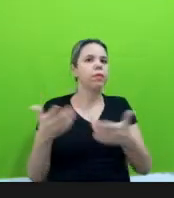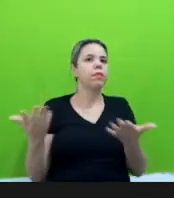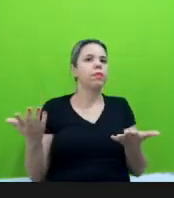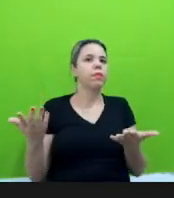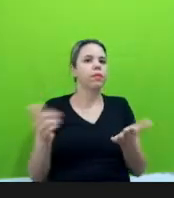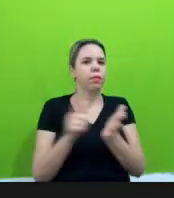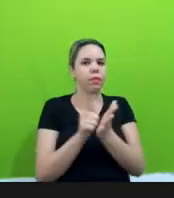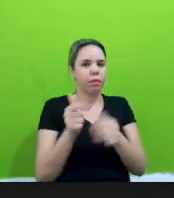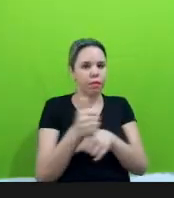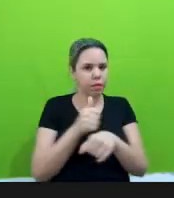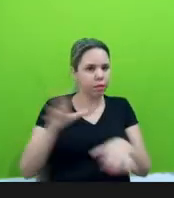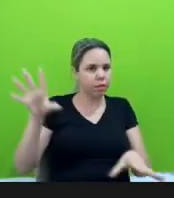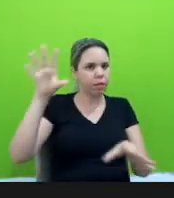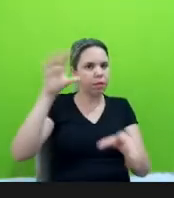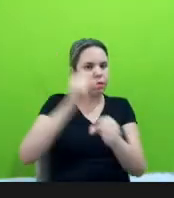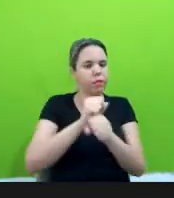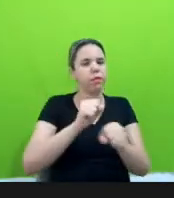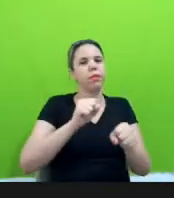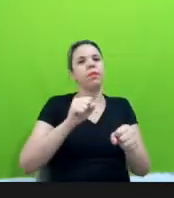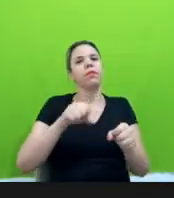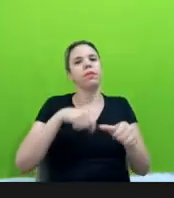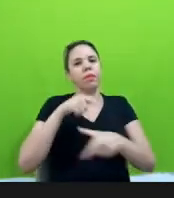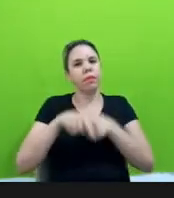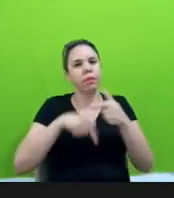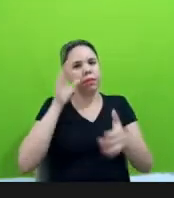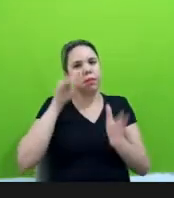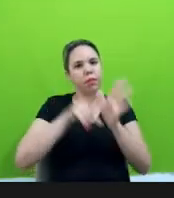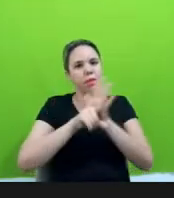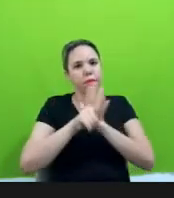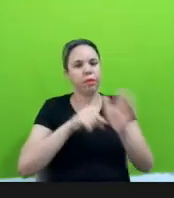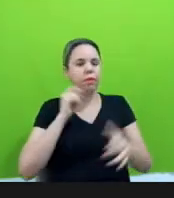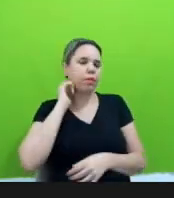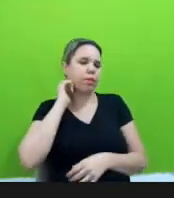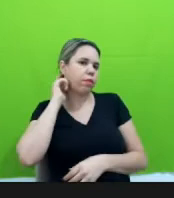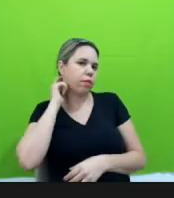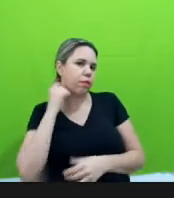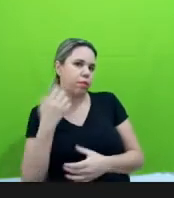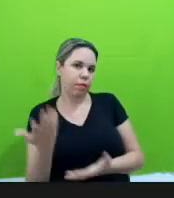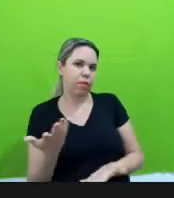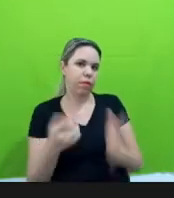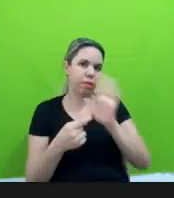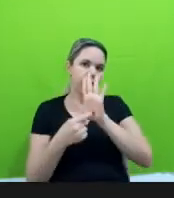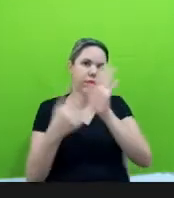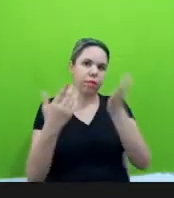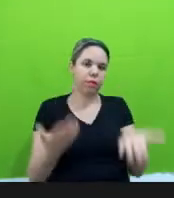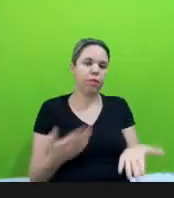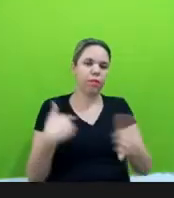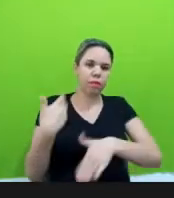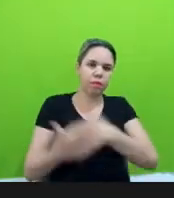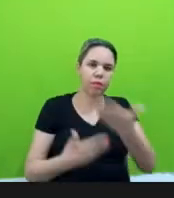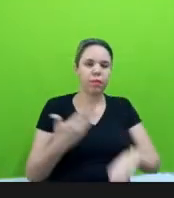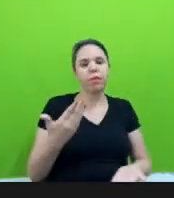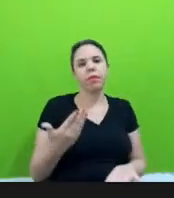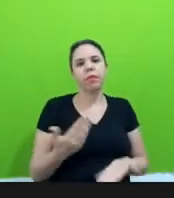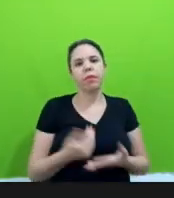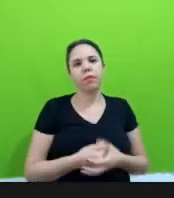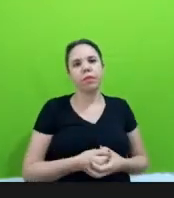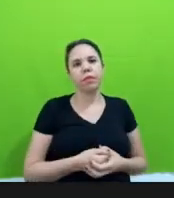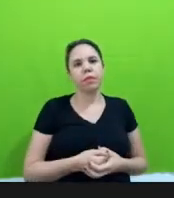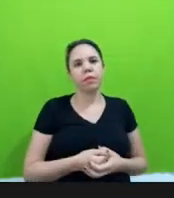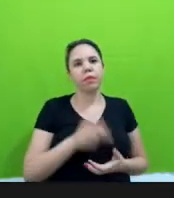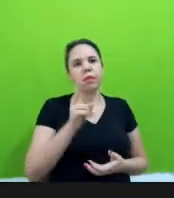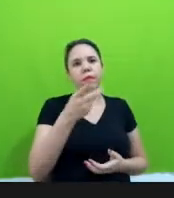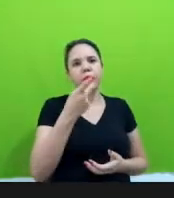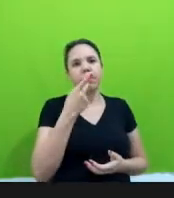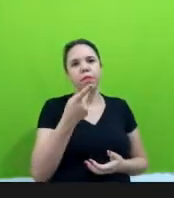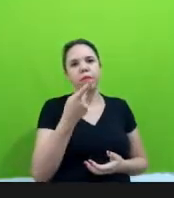em geral, investigativo também, acaba sendo um fator para mostrar essas tendências, mostrar. A gente sempre fala que